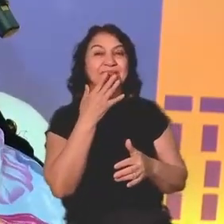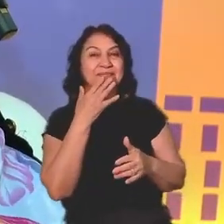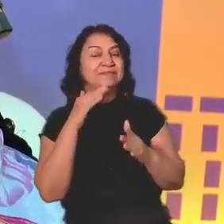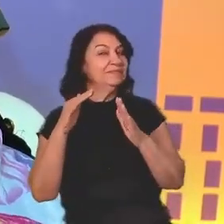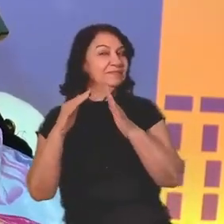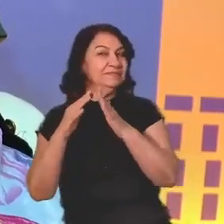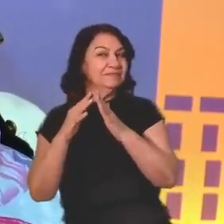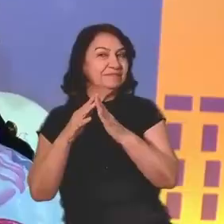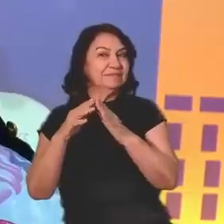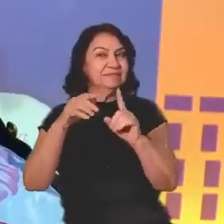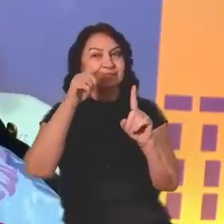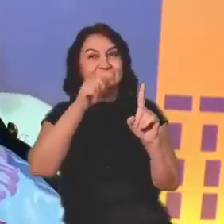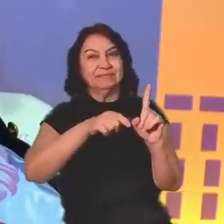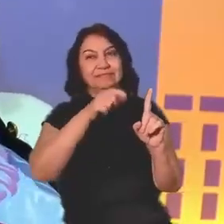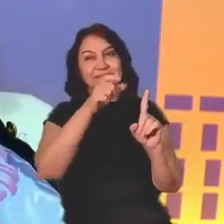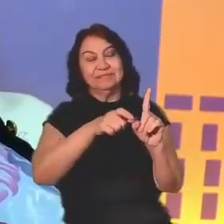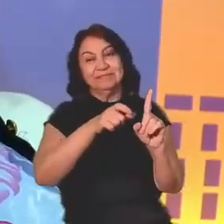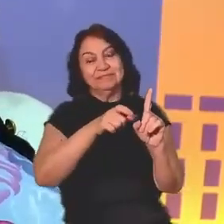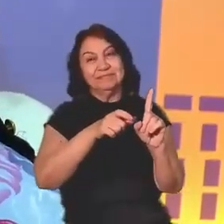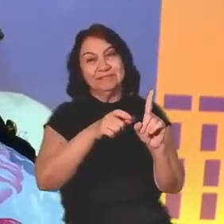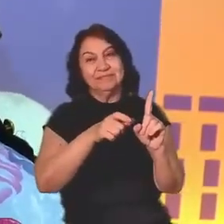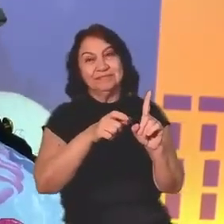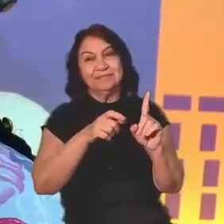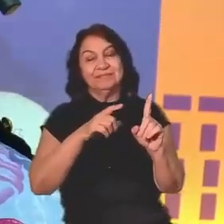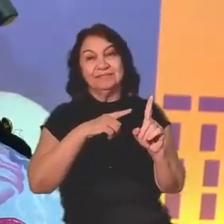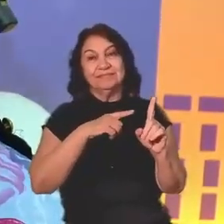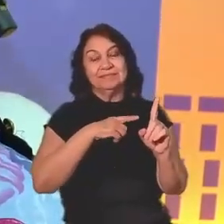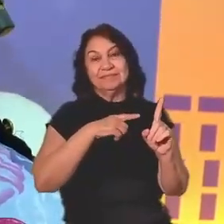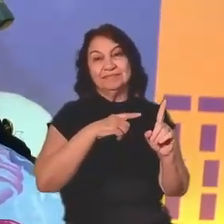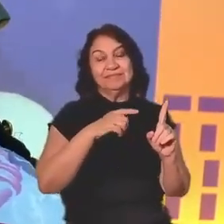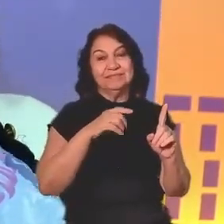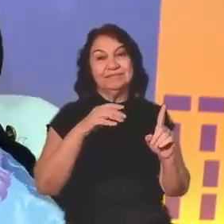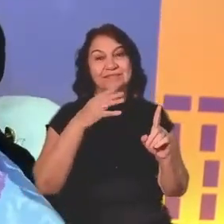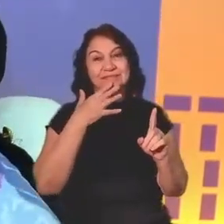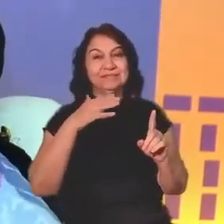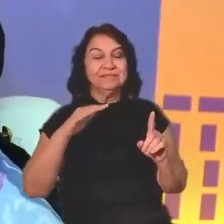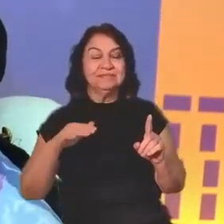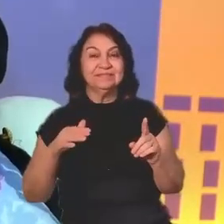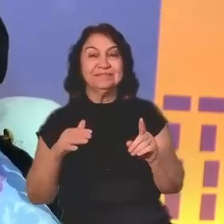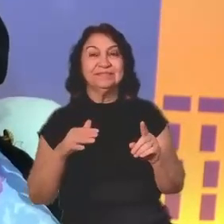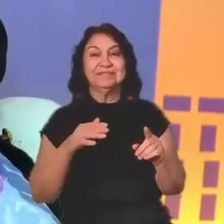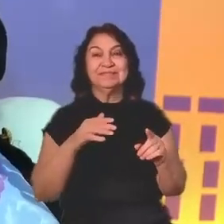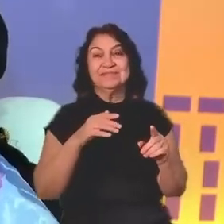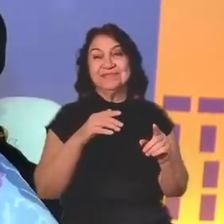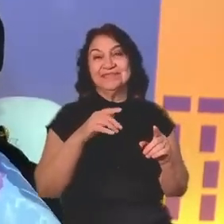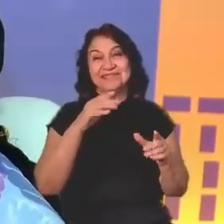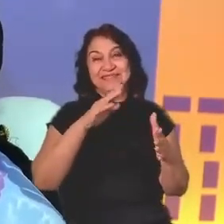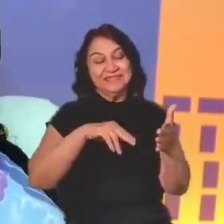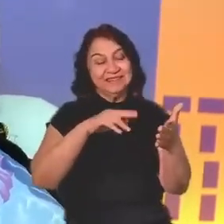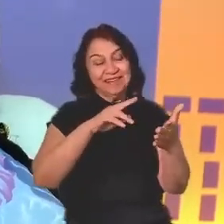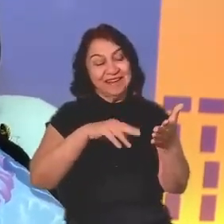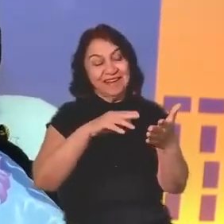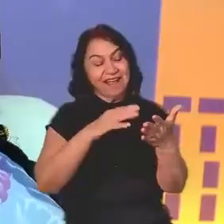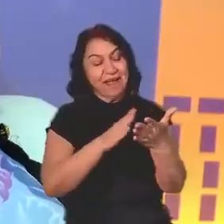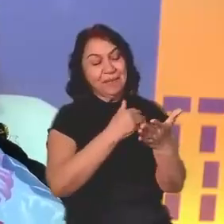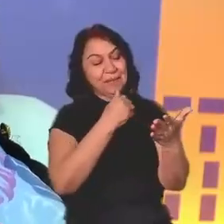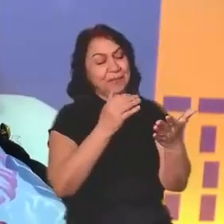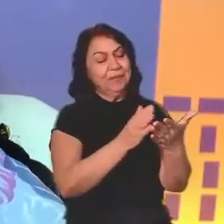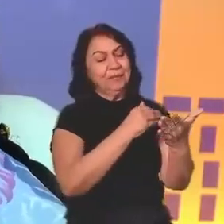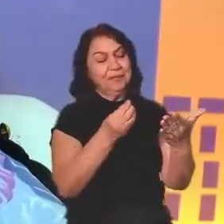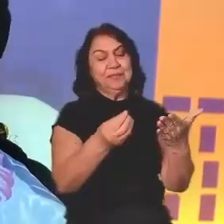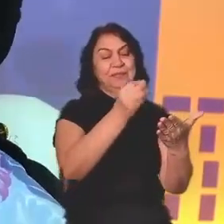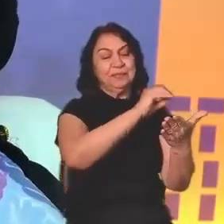personagem. E tinha meninos lá que só liam, faziam um resumo, lia só as partes importantes. E aquela